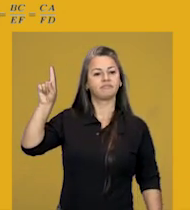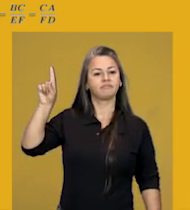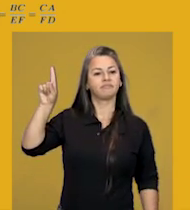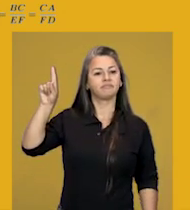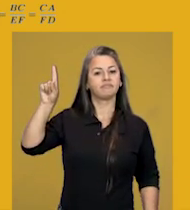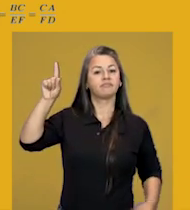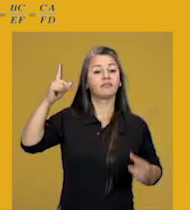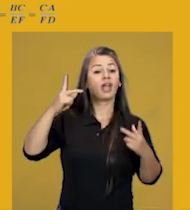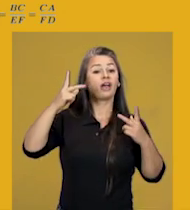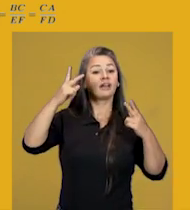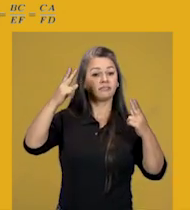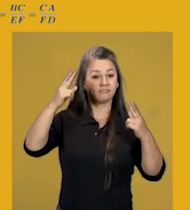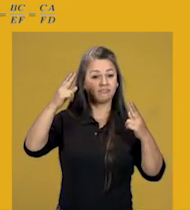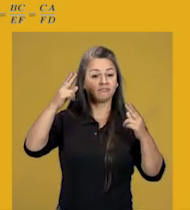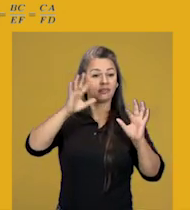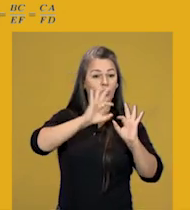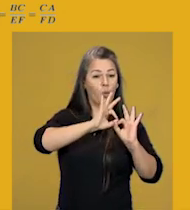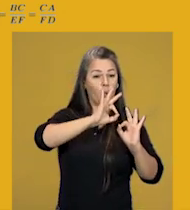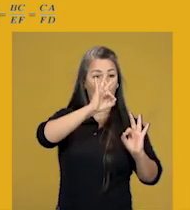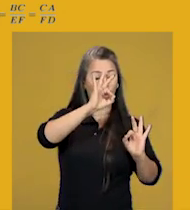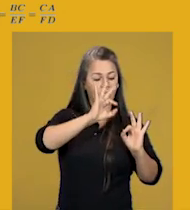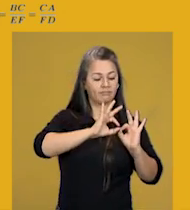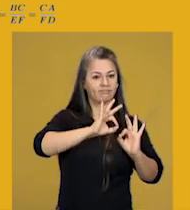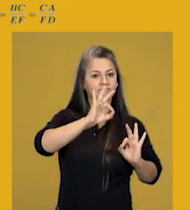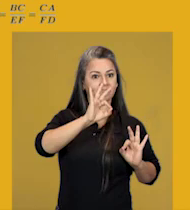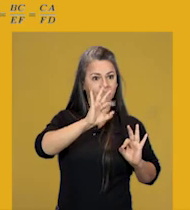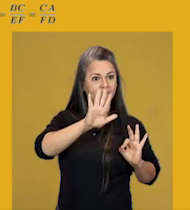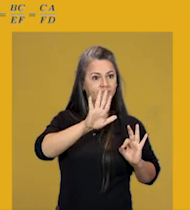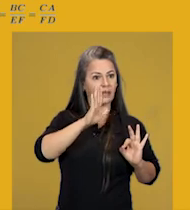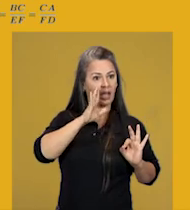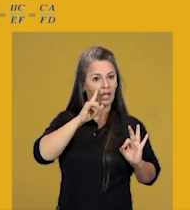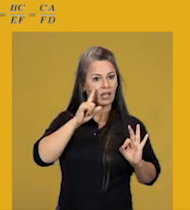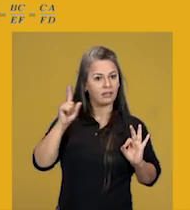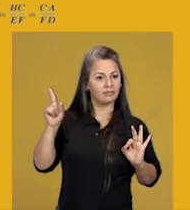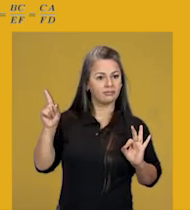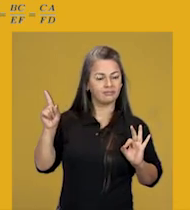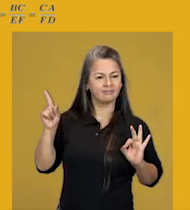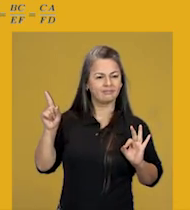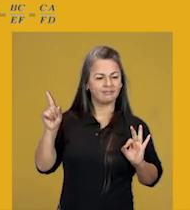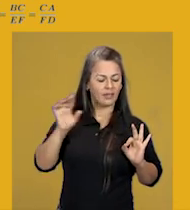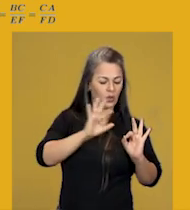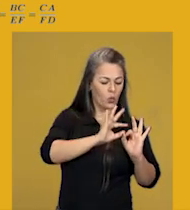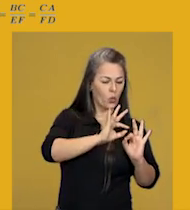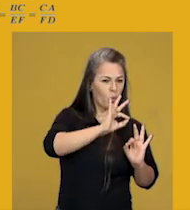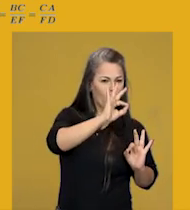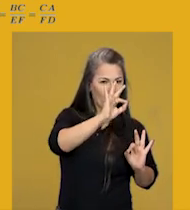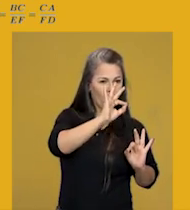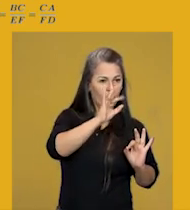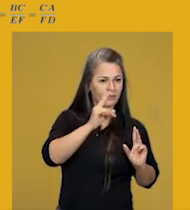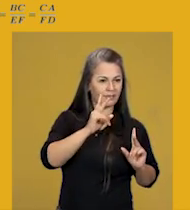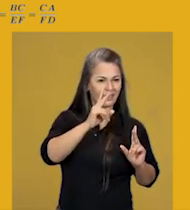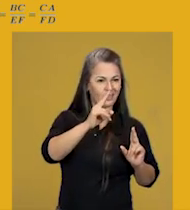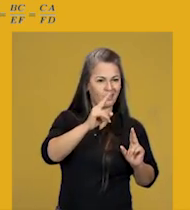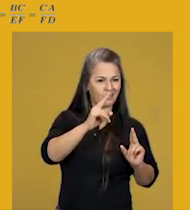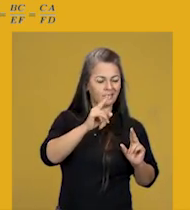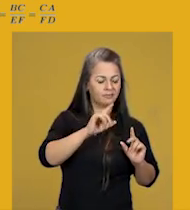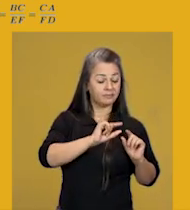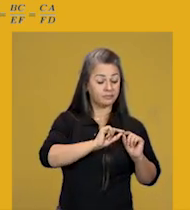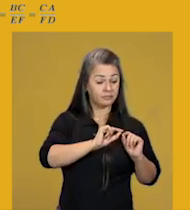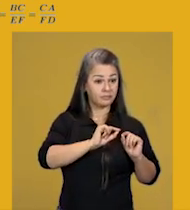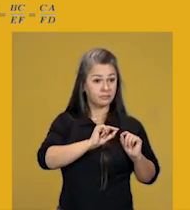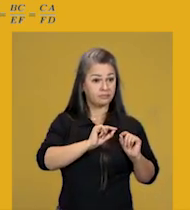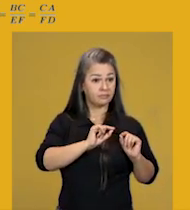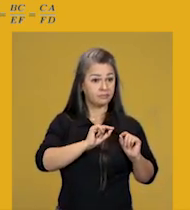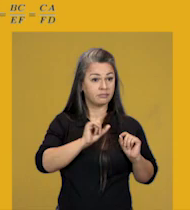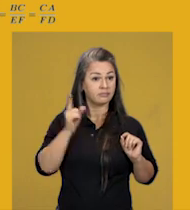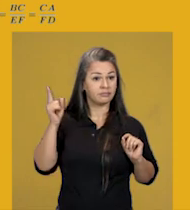congruentes possuem a mesma medida. Aqui não tem medida, né, mas considera aí que essa medida é igual a essa medida